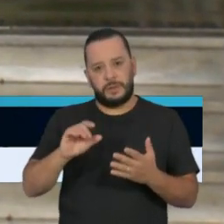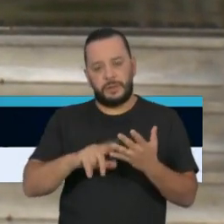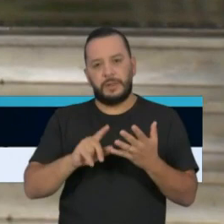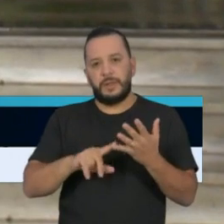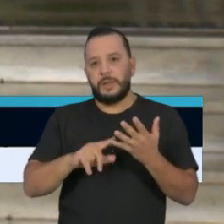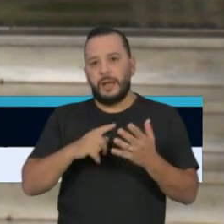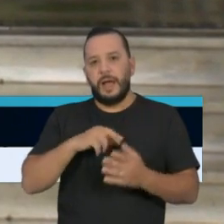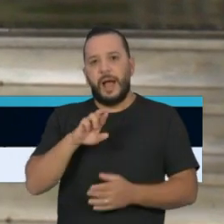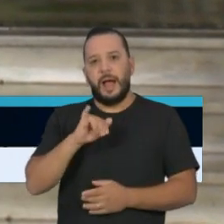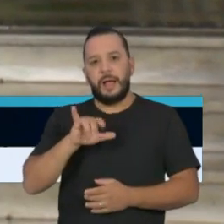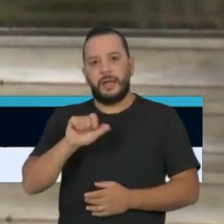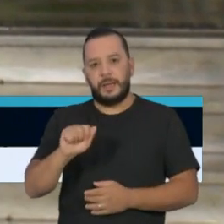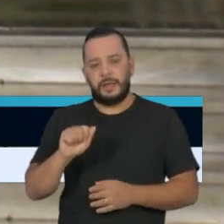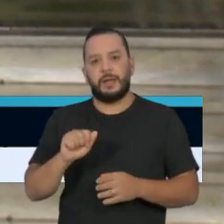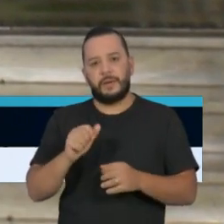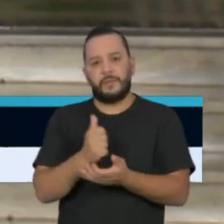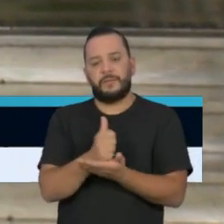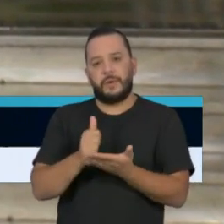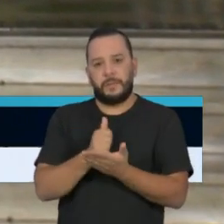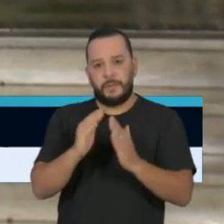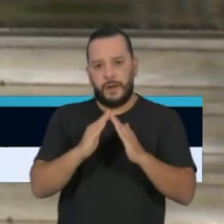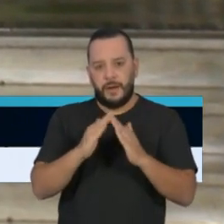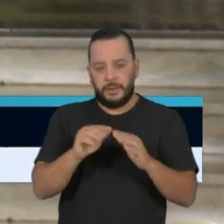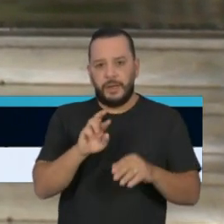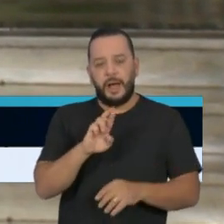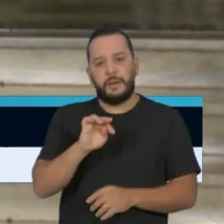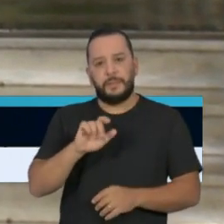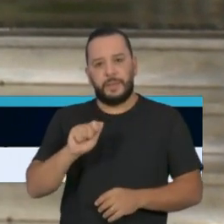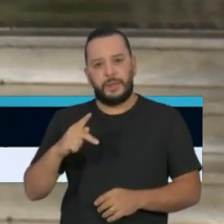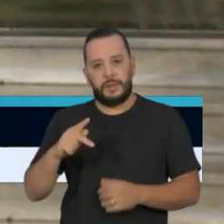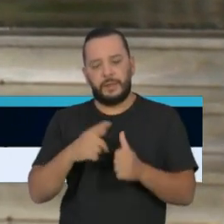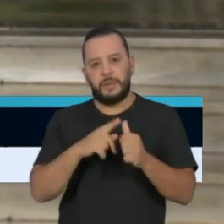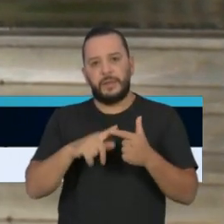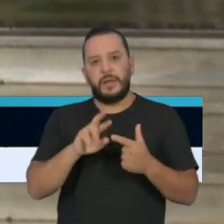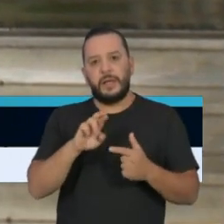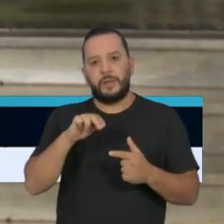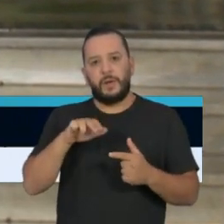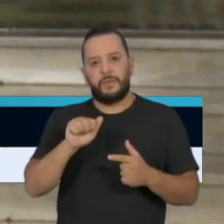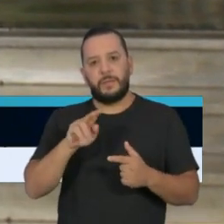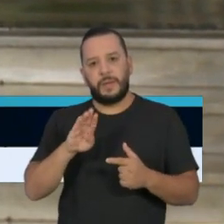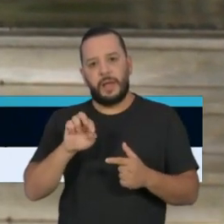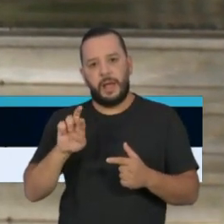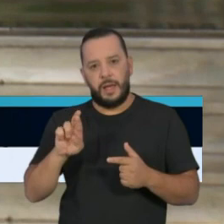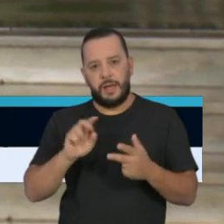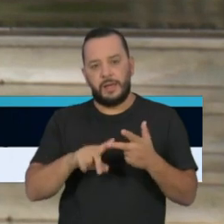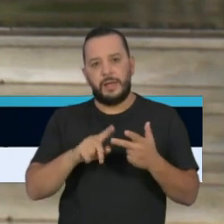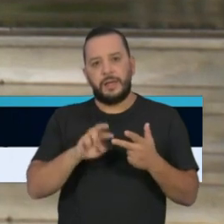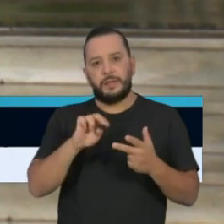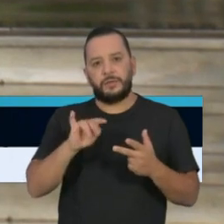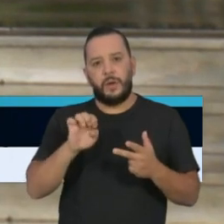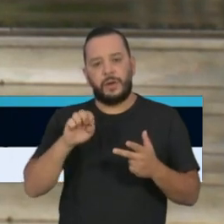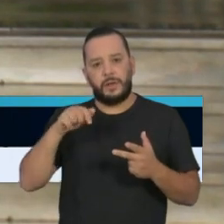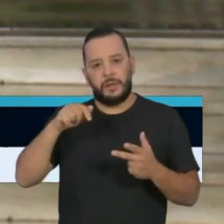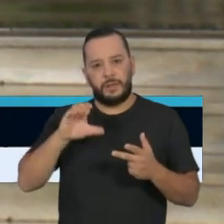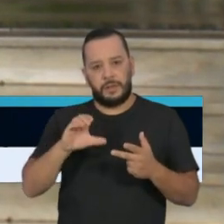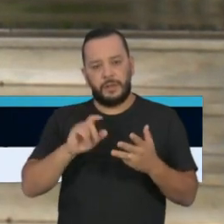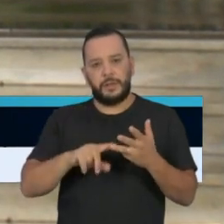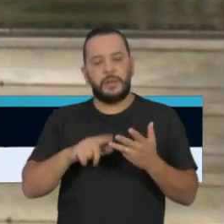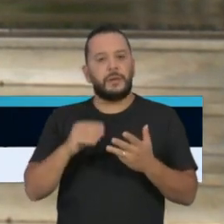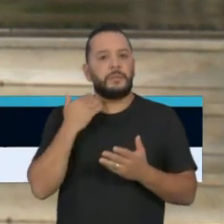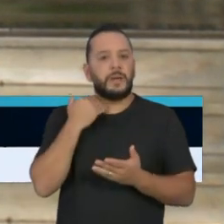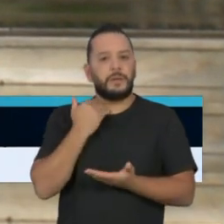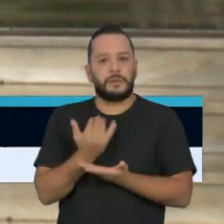Raia Drogazil, a Rappi, a Redditor, a Renova BR, a Restock, o Banco Santander,